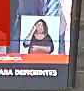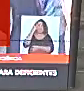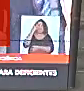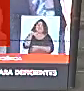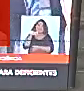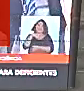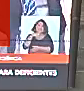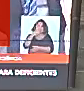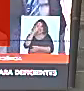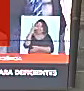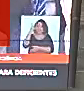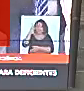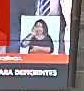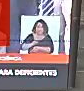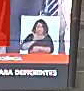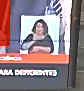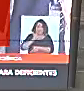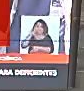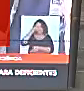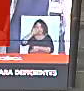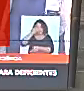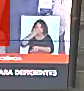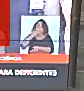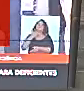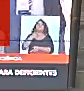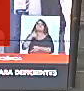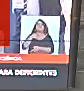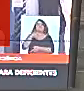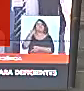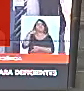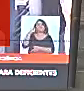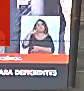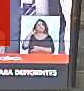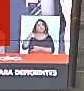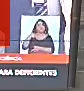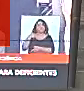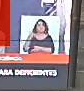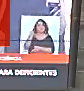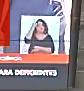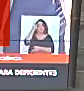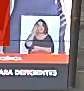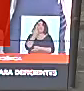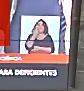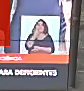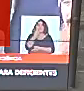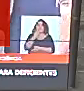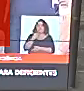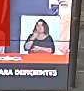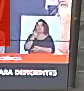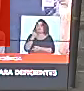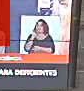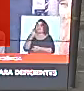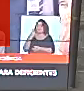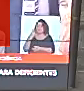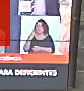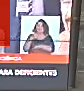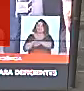deputado professor Wendel, membro dessa comissão, tenho 1,83m, tá? Pele clara,